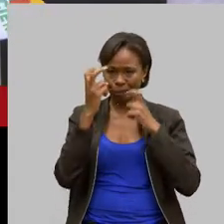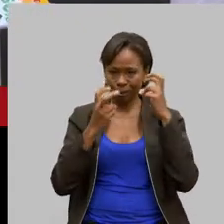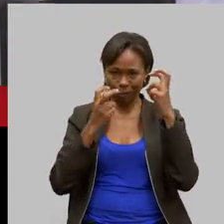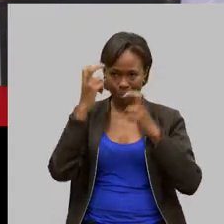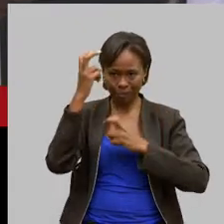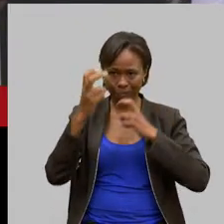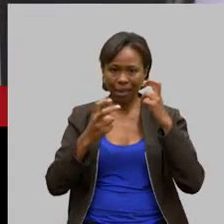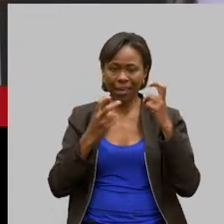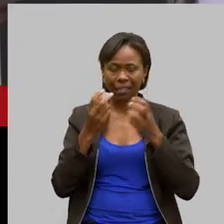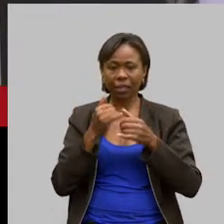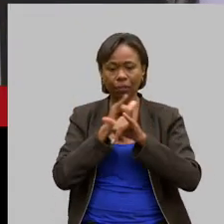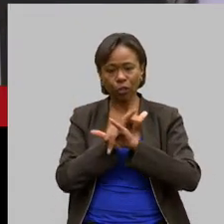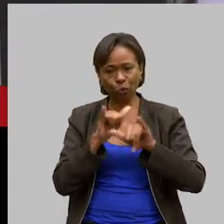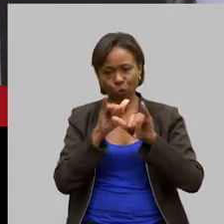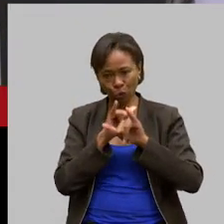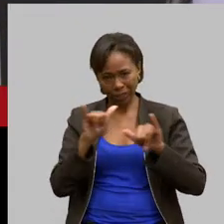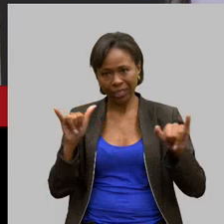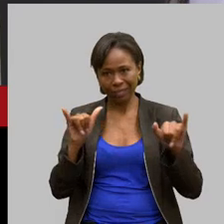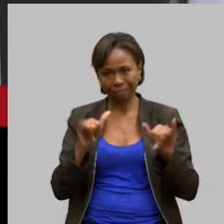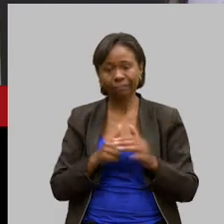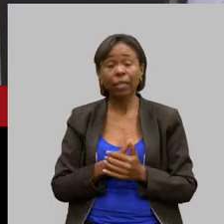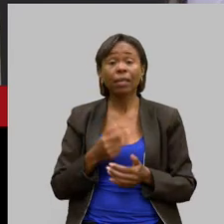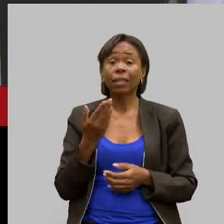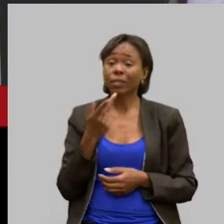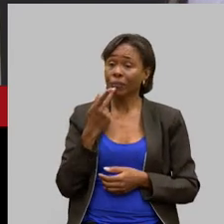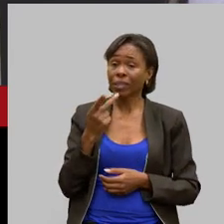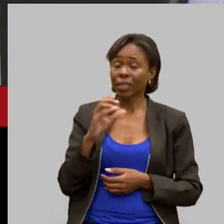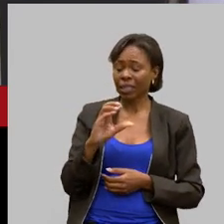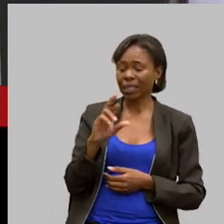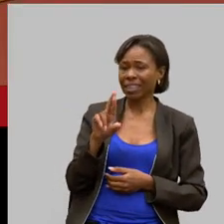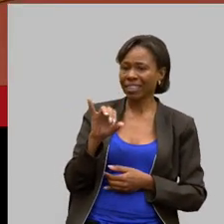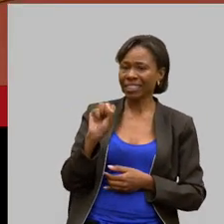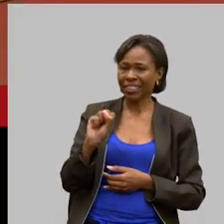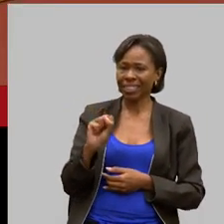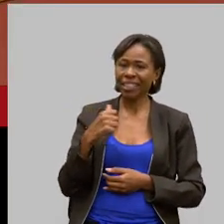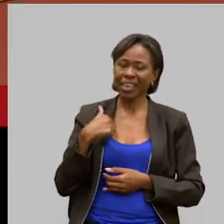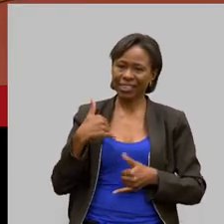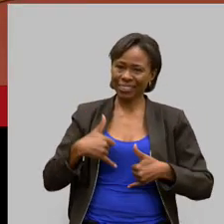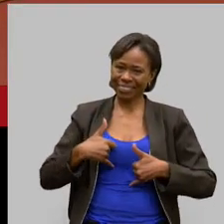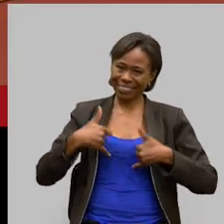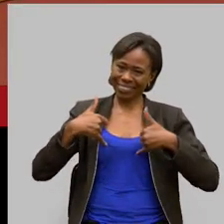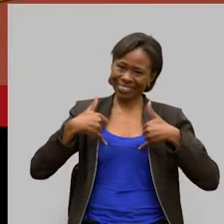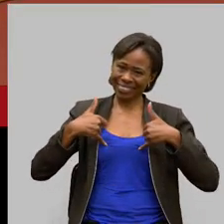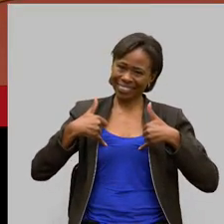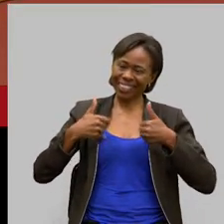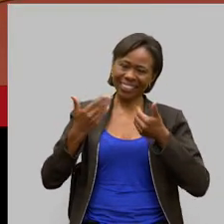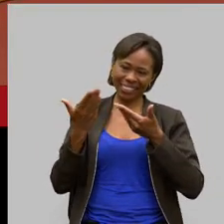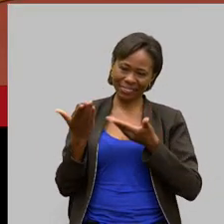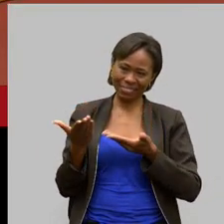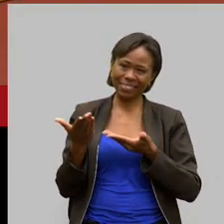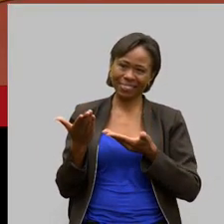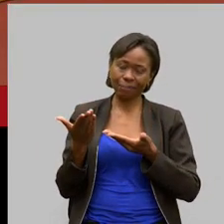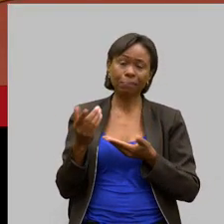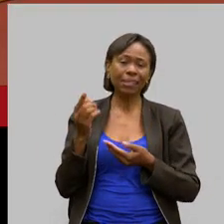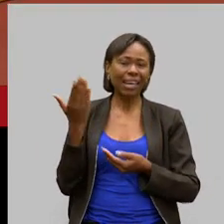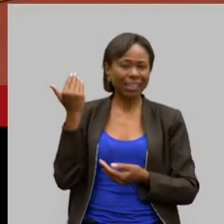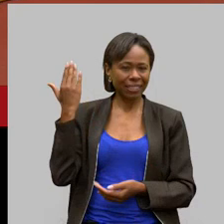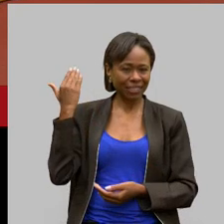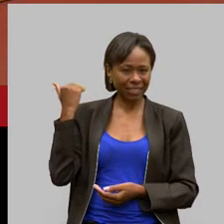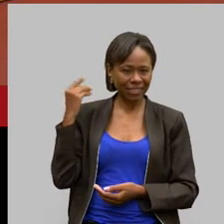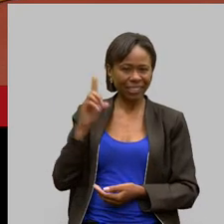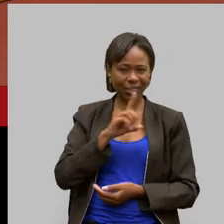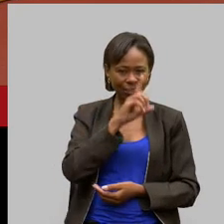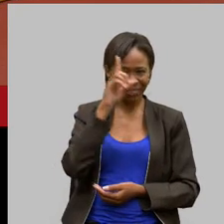trabalho e eu quero te falar Cris que eu tô orgulhosa de você sabe aquele dia que você